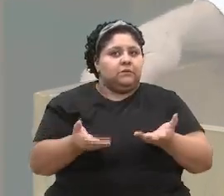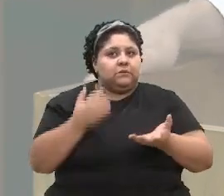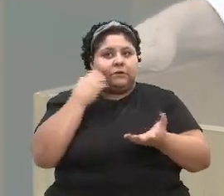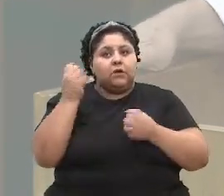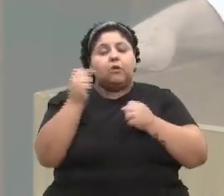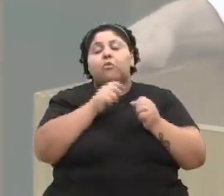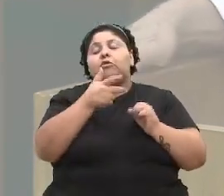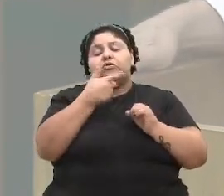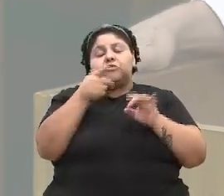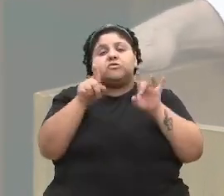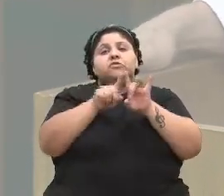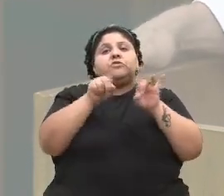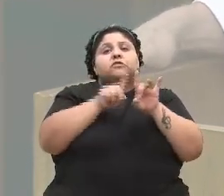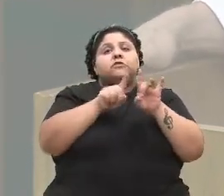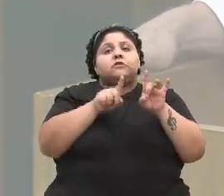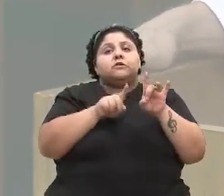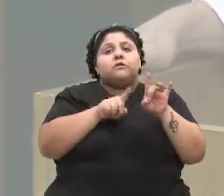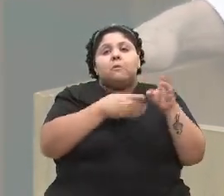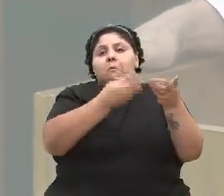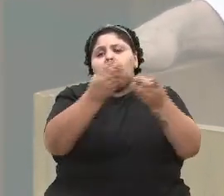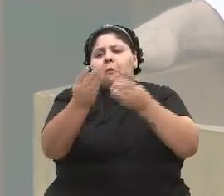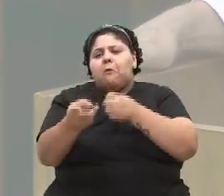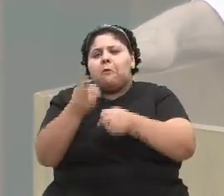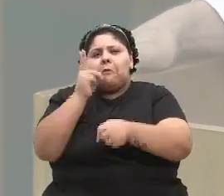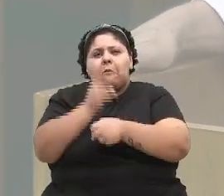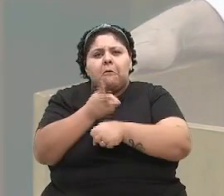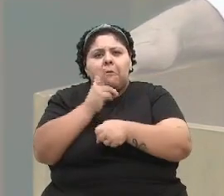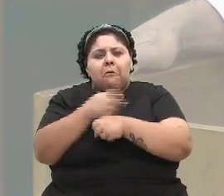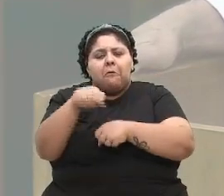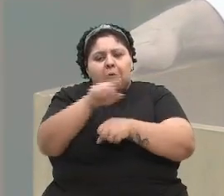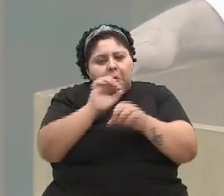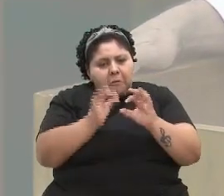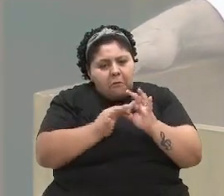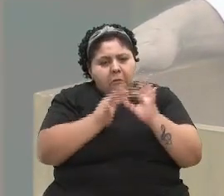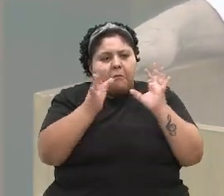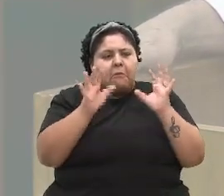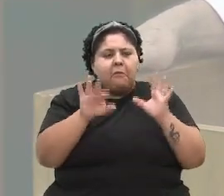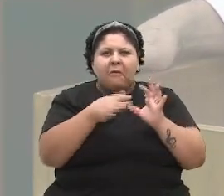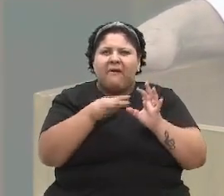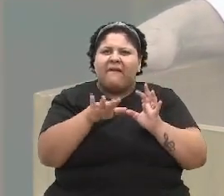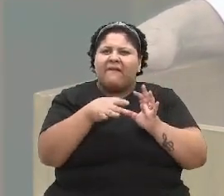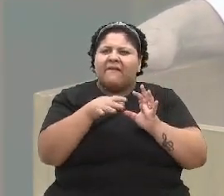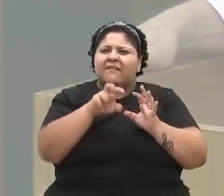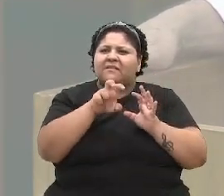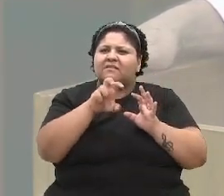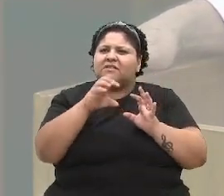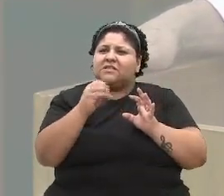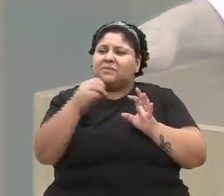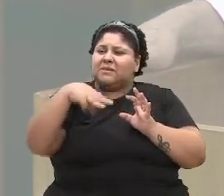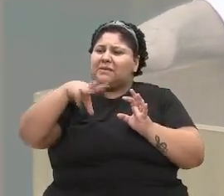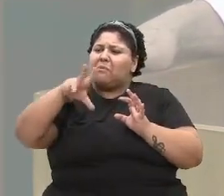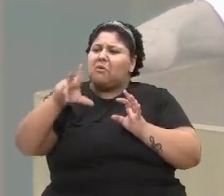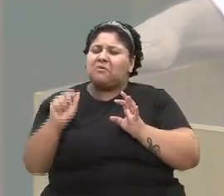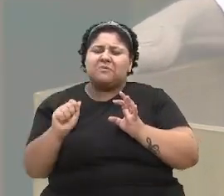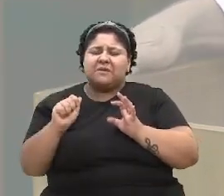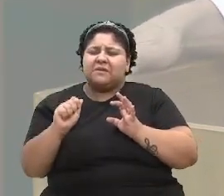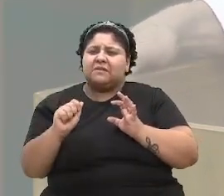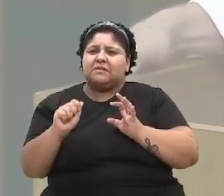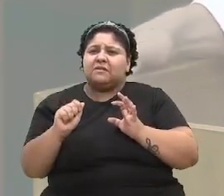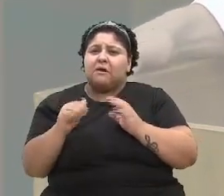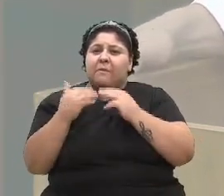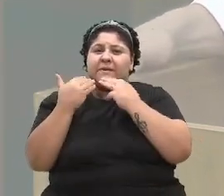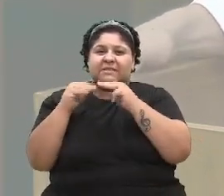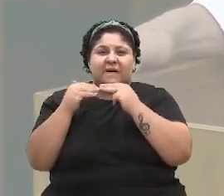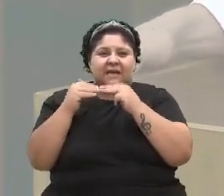Posso citar aqui vários financiamentos. Nós liberamos aqui em torno de 50 e poucos milhões para as